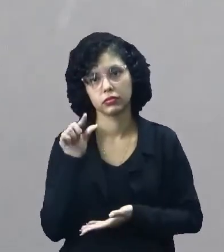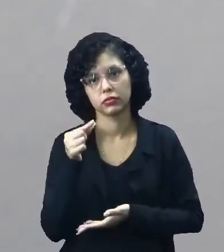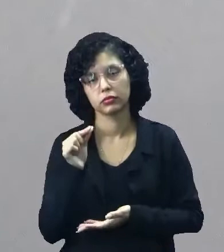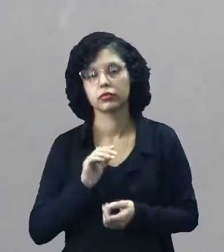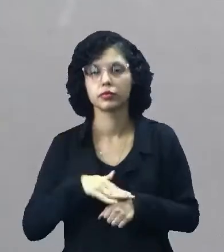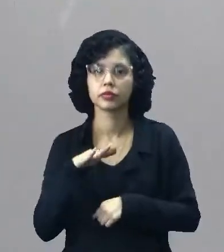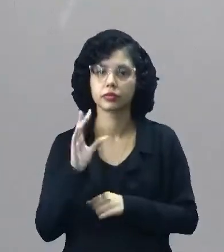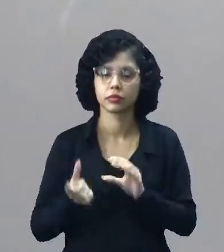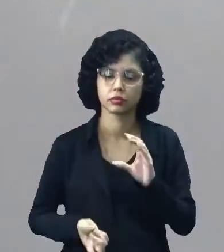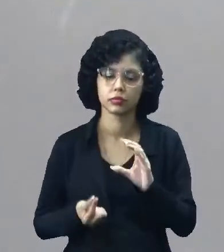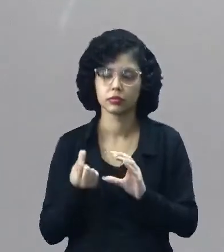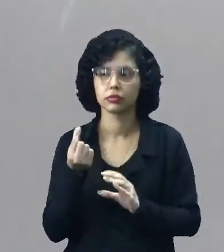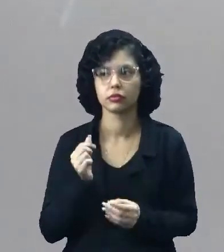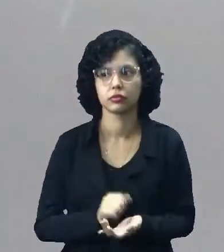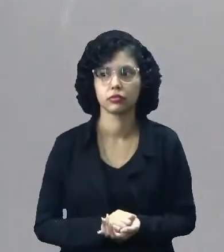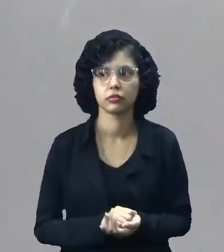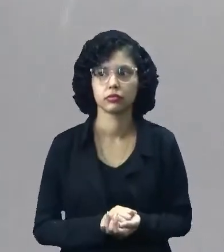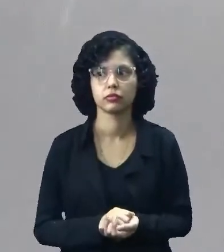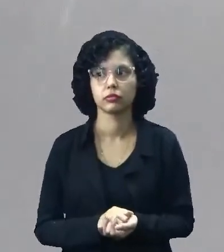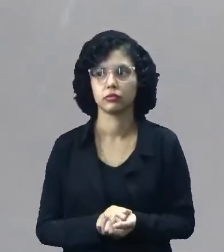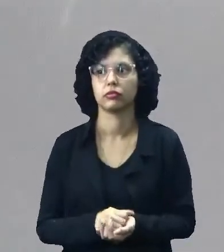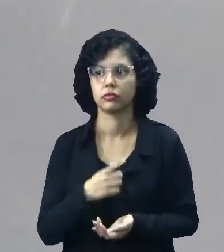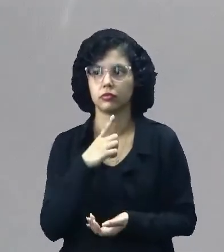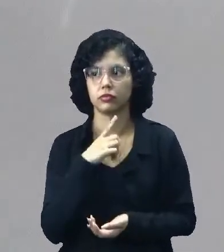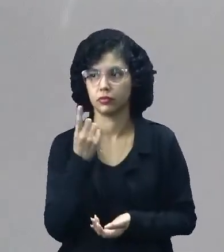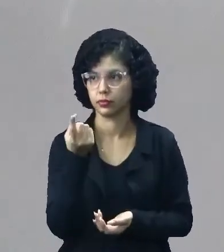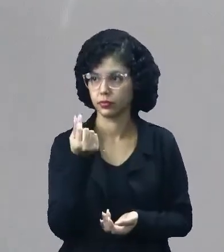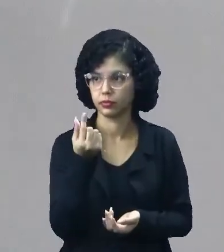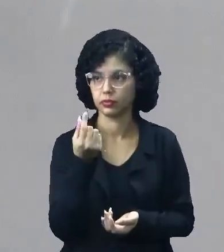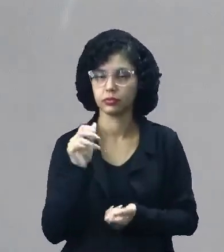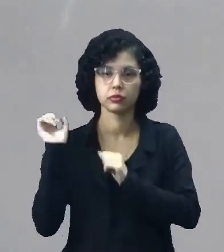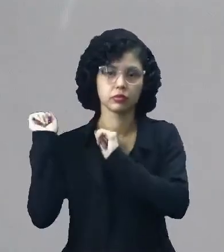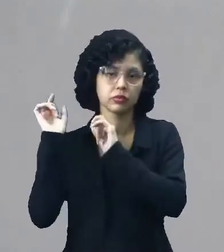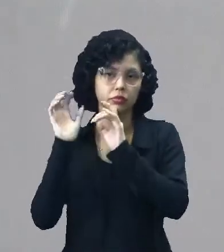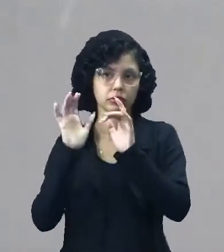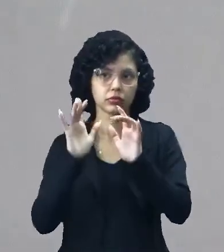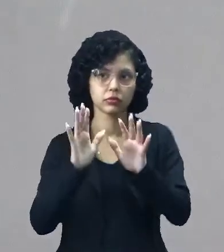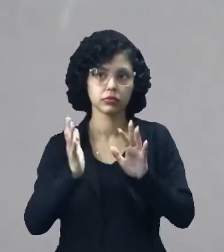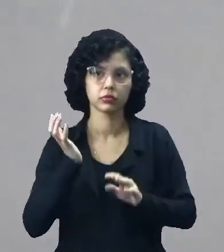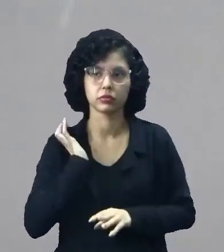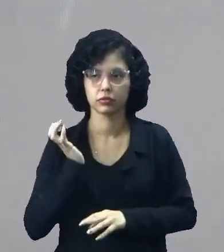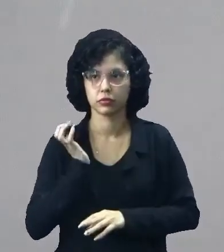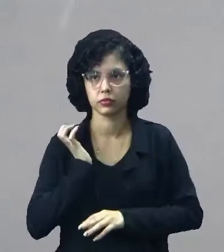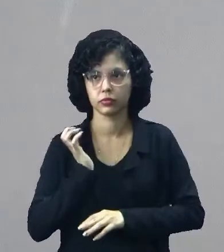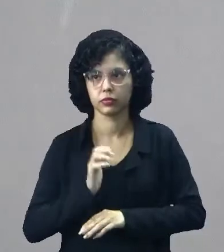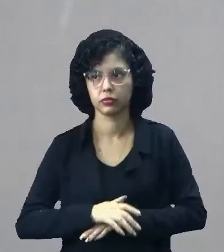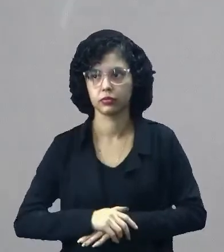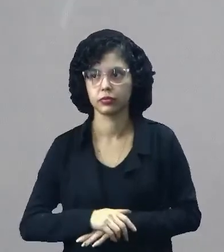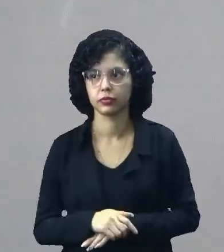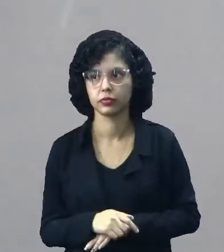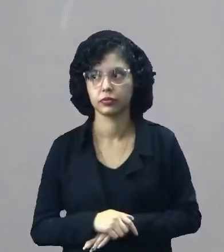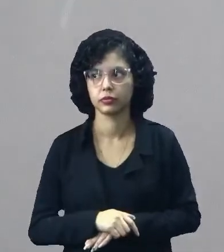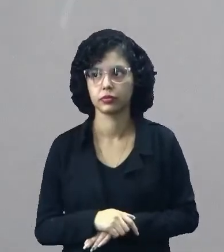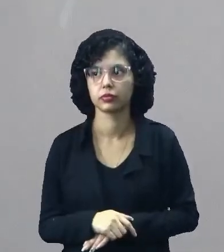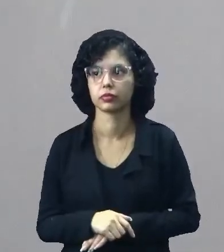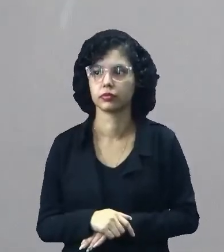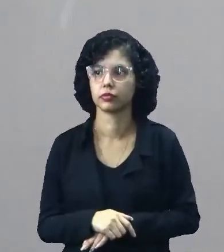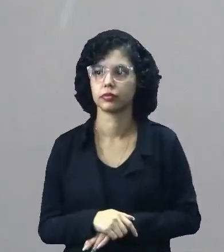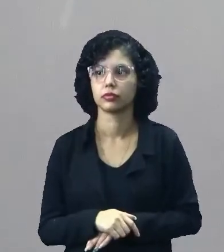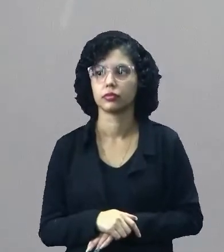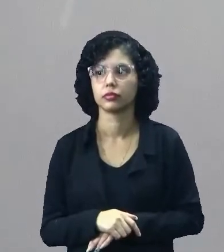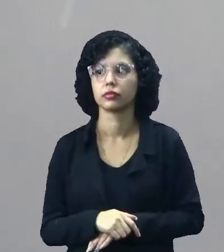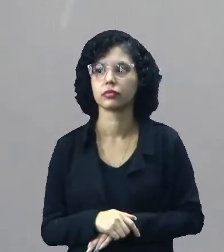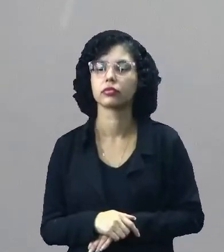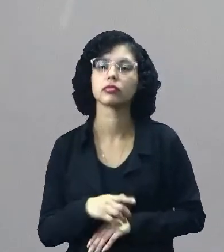pouco mais do capitalismo, a gente tem a questão da obtenção de lucros, né? e a acumulação de riquezas,